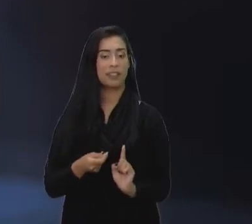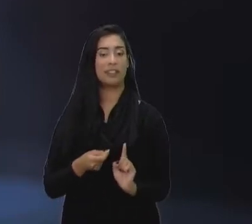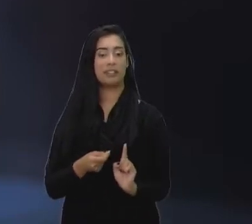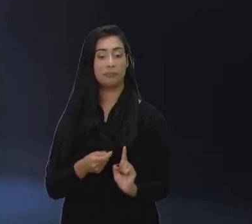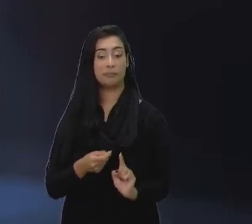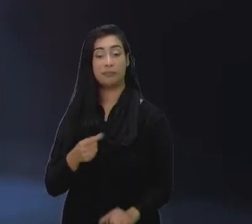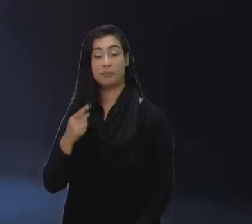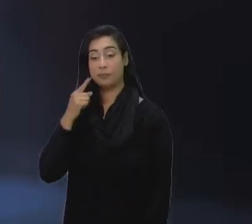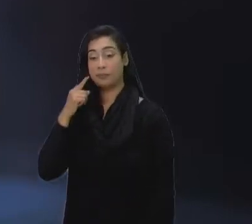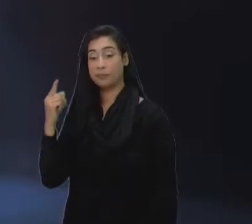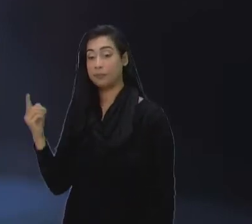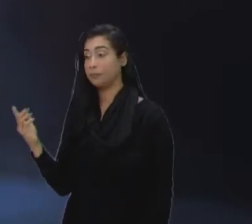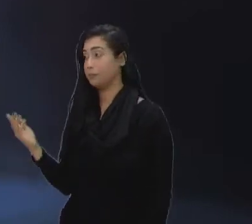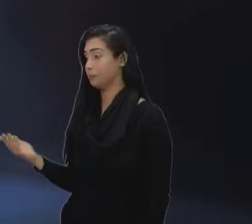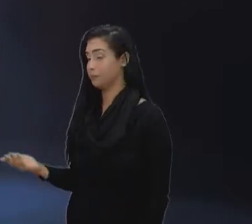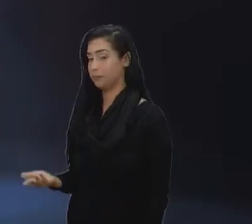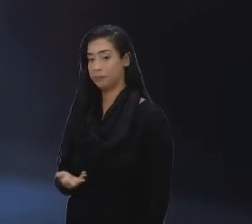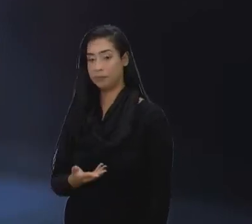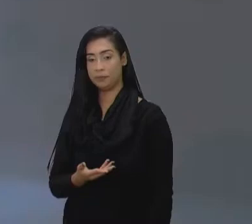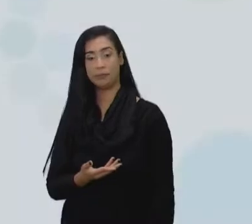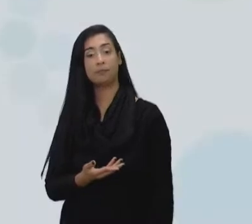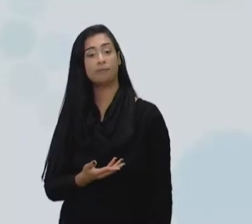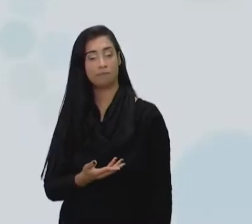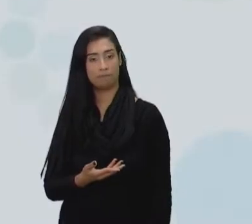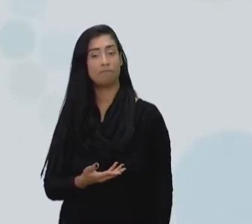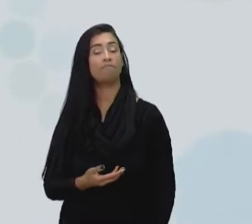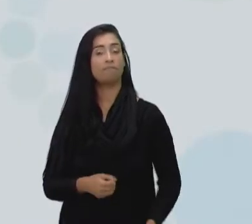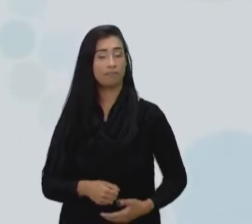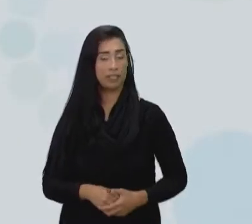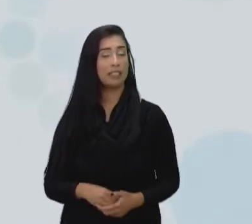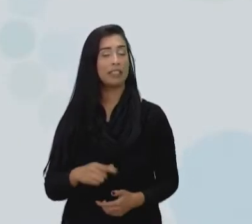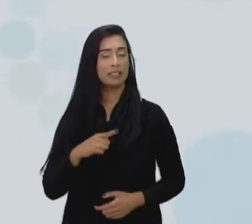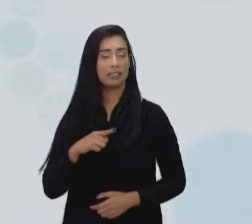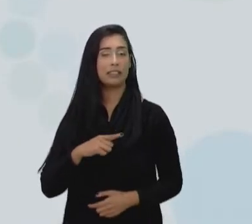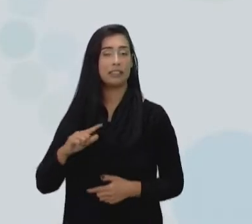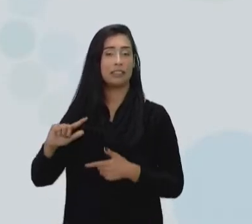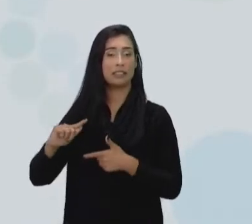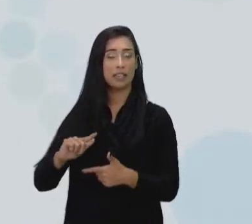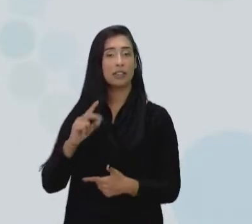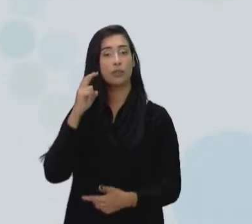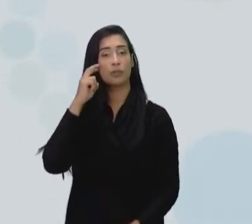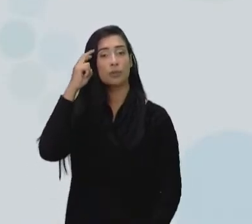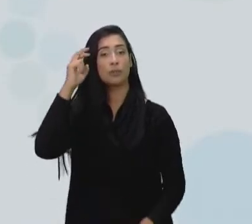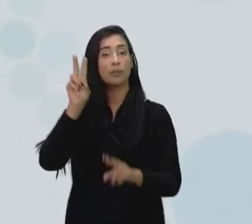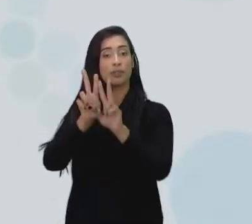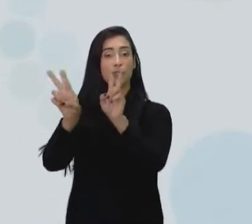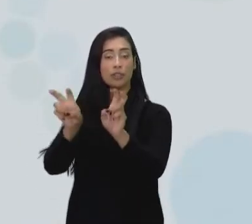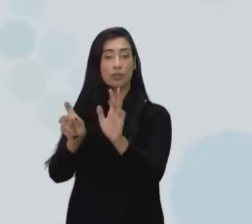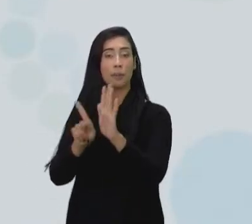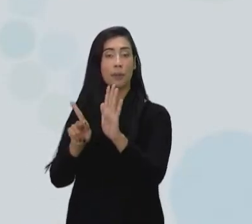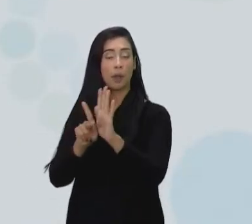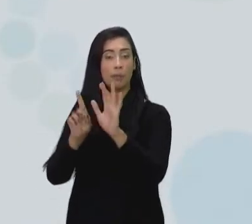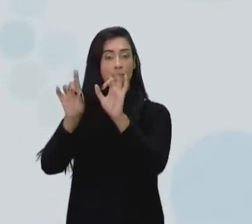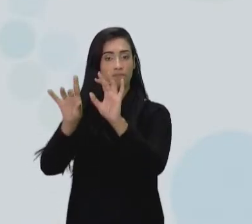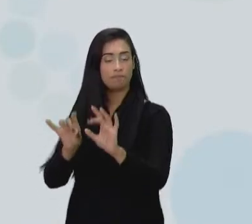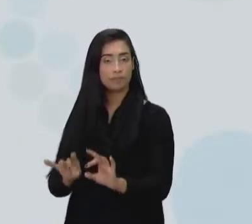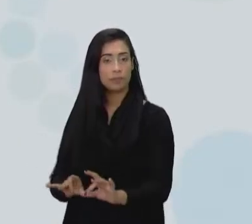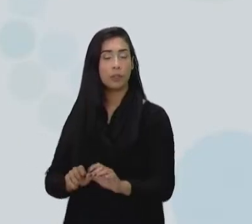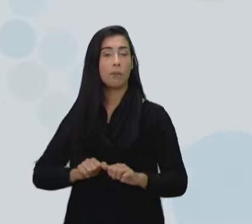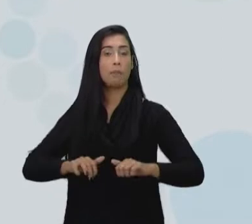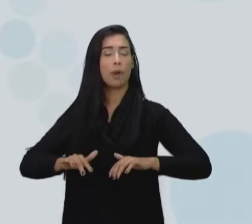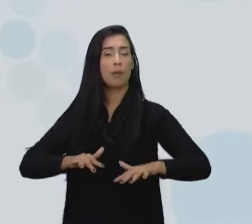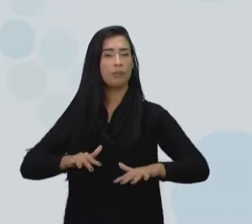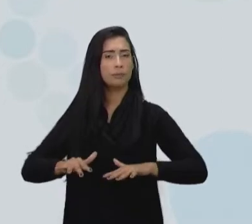aí no nosso componente curricular Tradições Culturais. Título da aula: Tradições Culturais